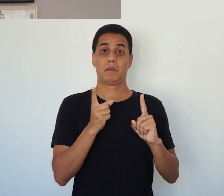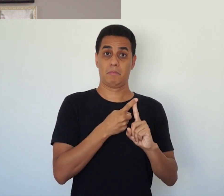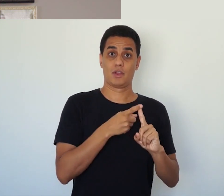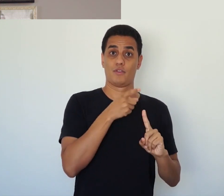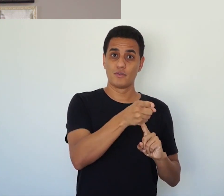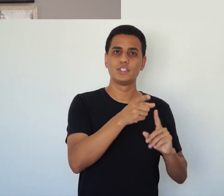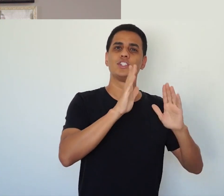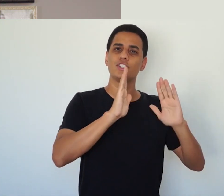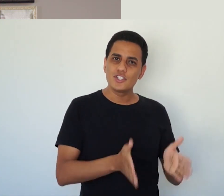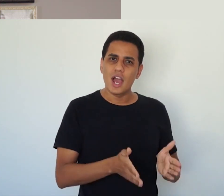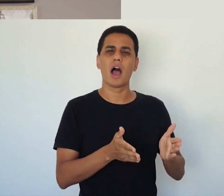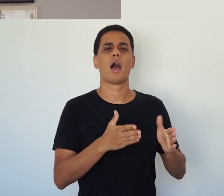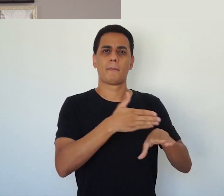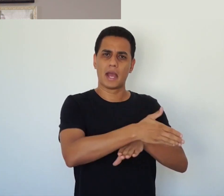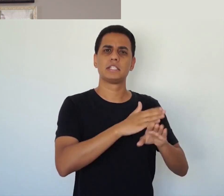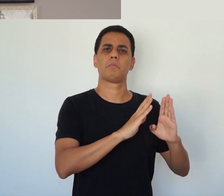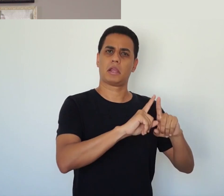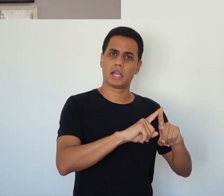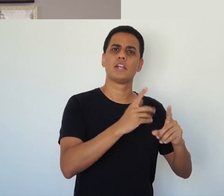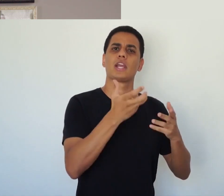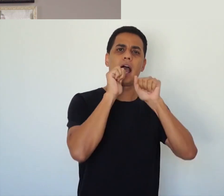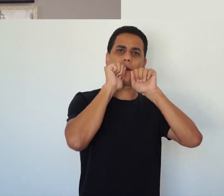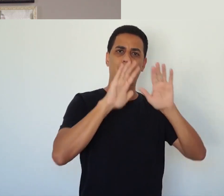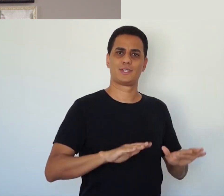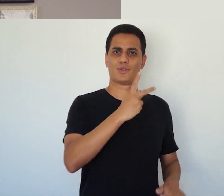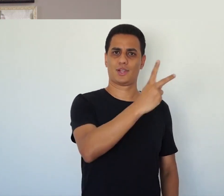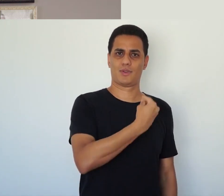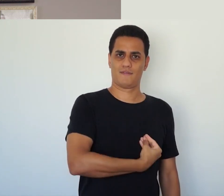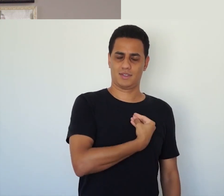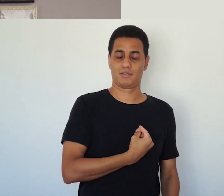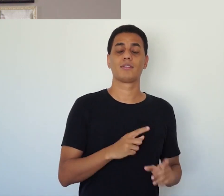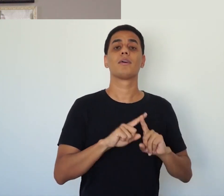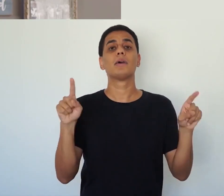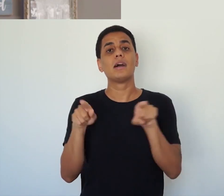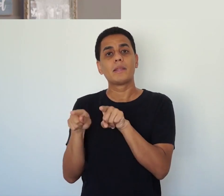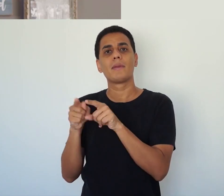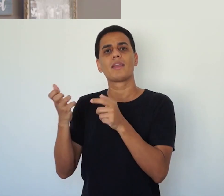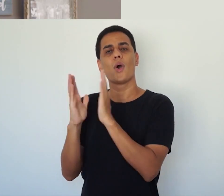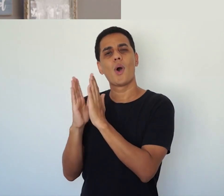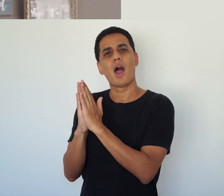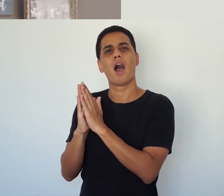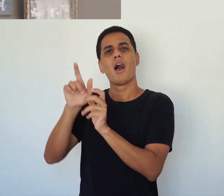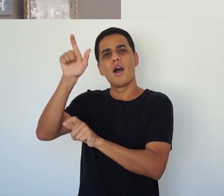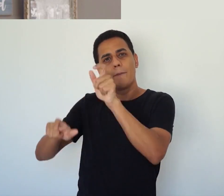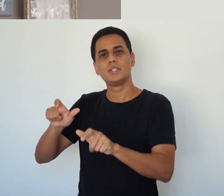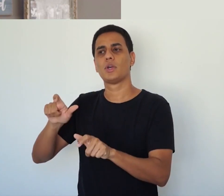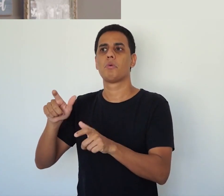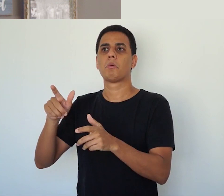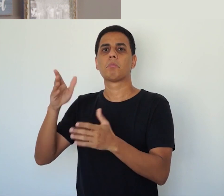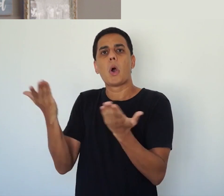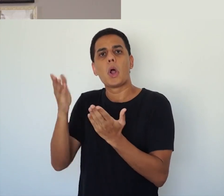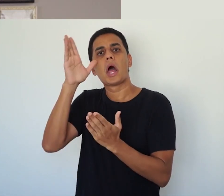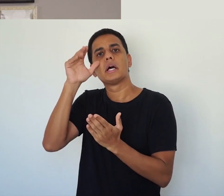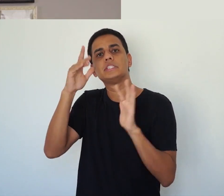quero fazer duas orações. Uma para você que já faz parte de alguma comunidade espiritual, quero abençoar a sua vida, mas também